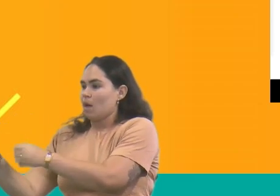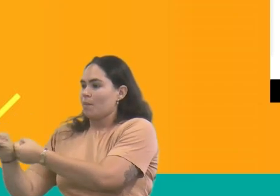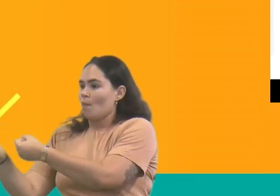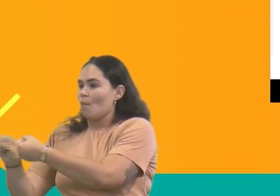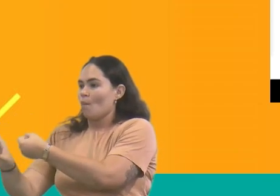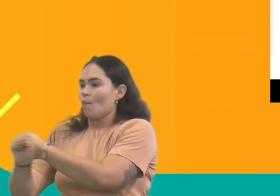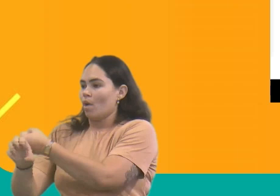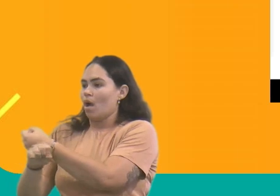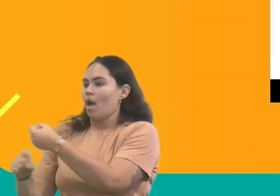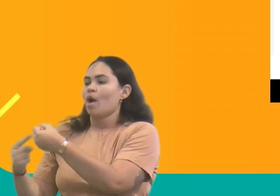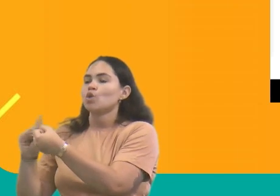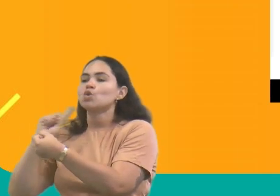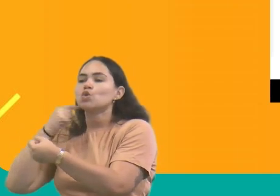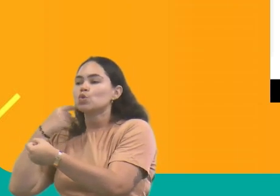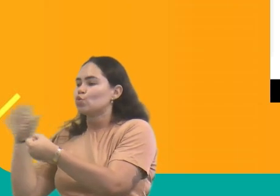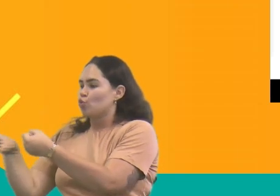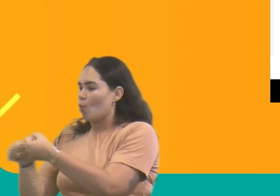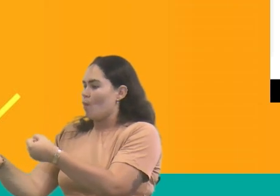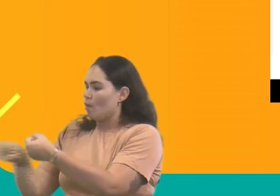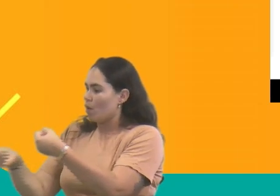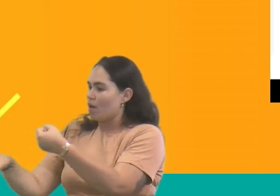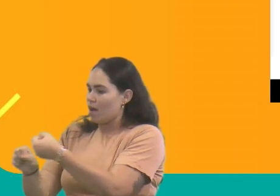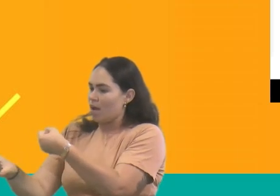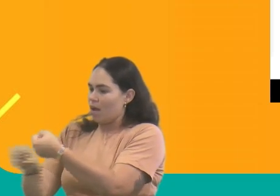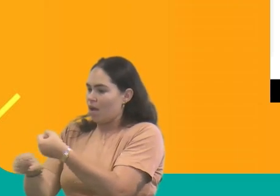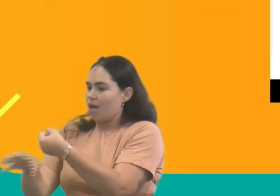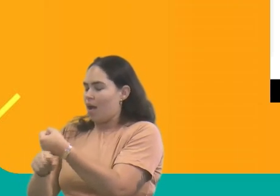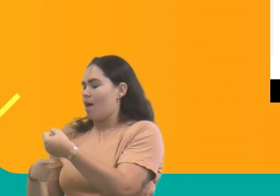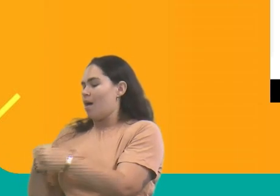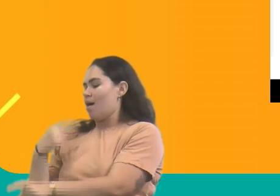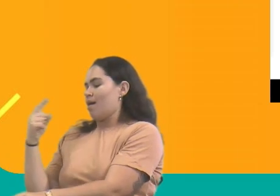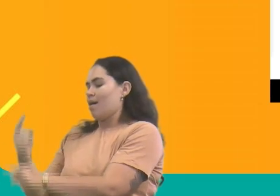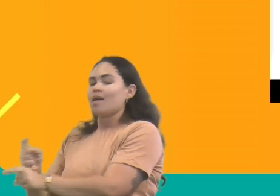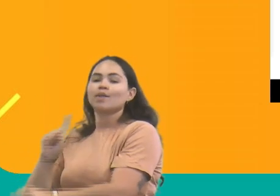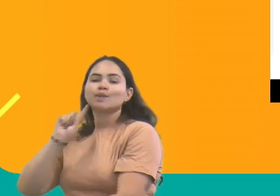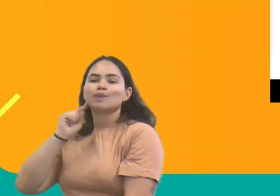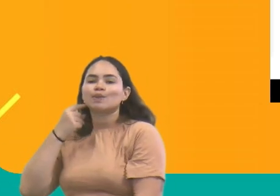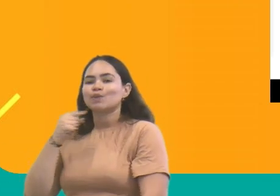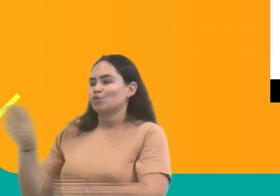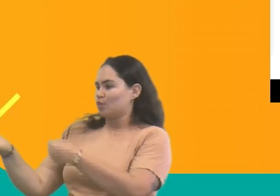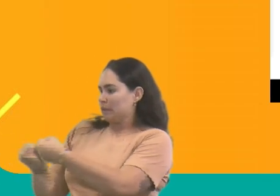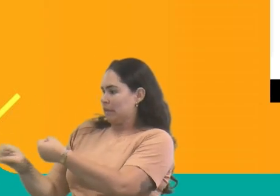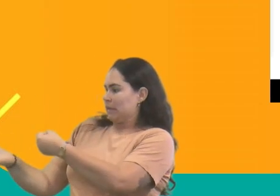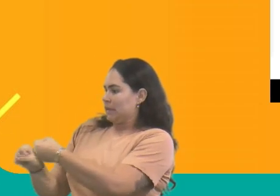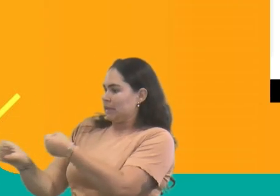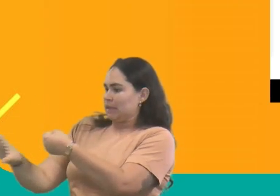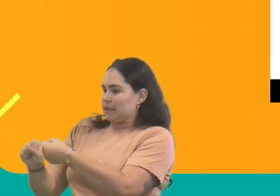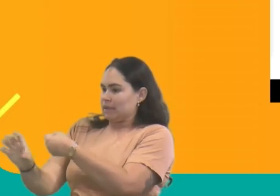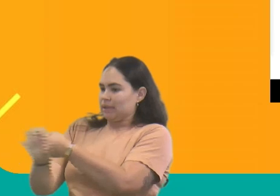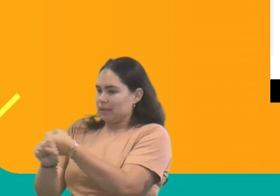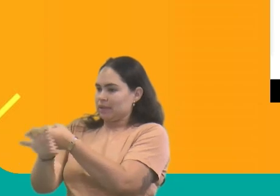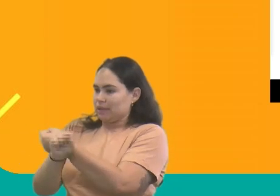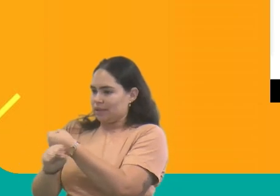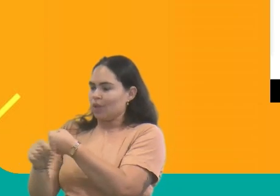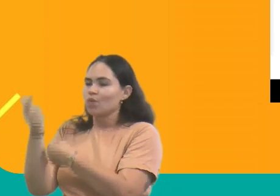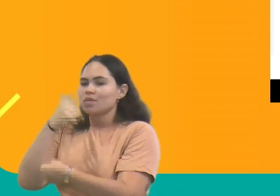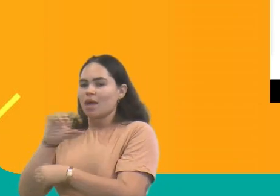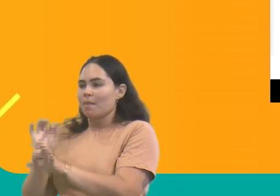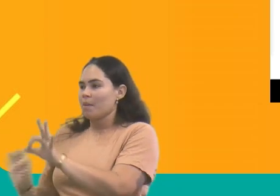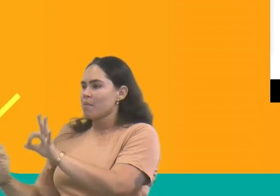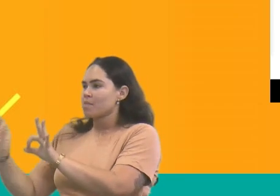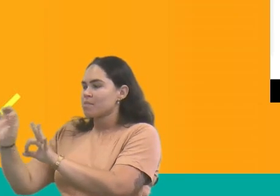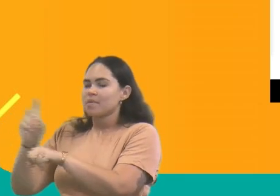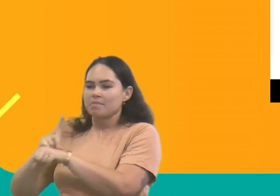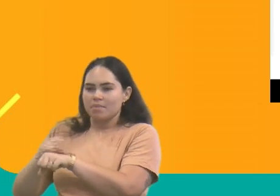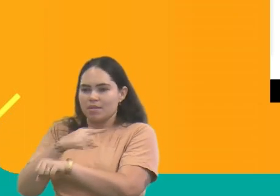estava dispersa e começou a grudar no sulfato de alumínio. E aí vai grudando, grudando, grudando, formando flocos. Esses